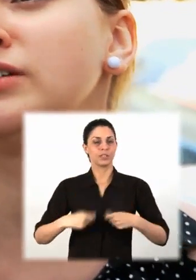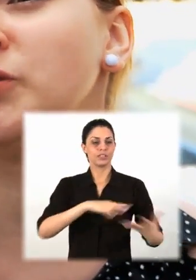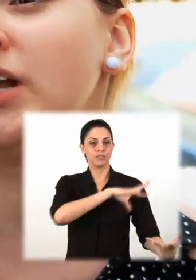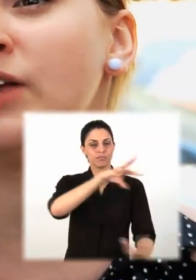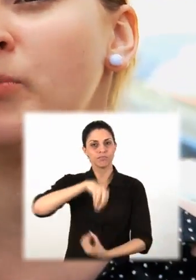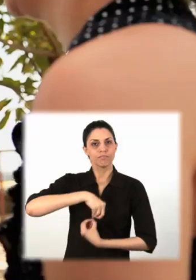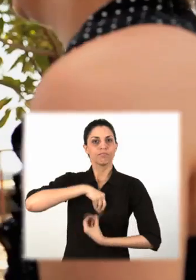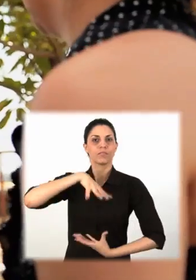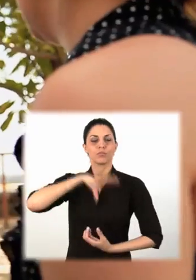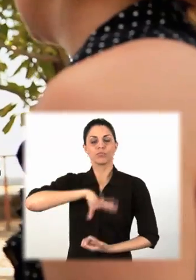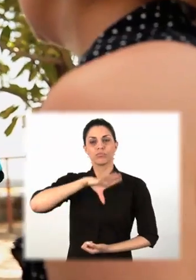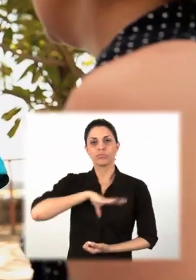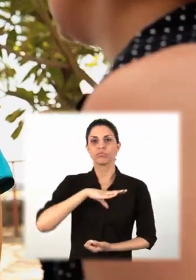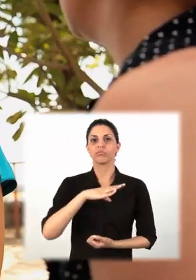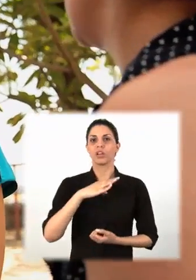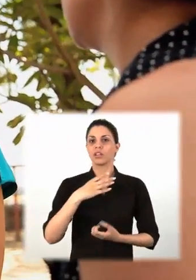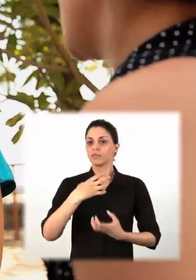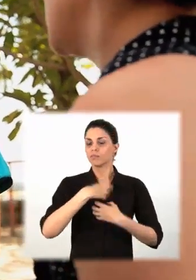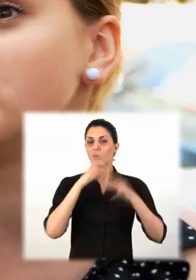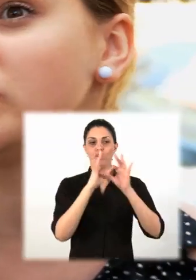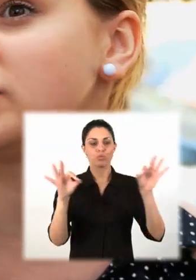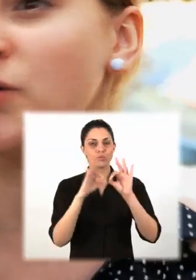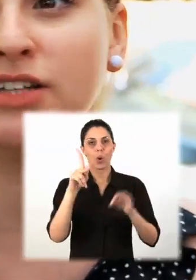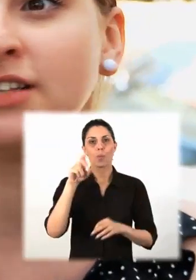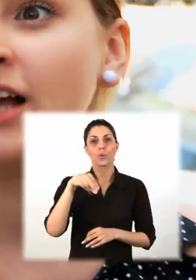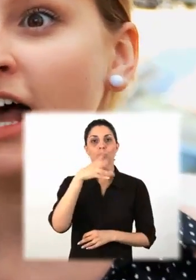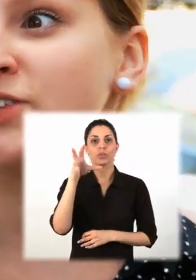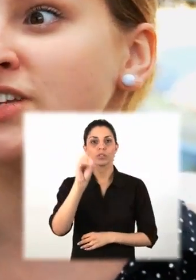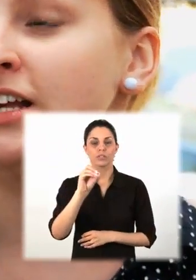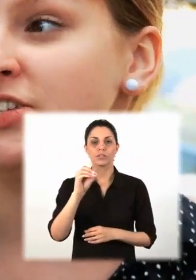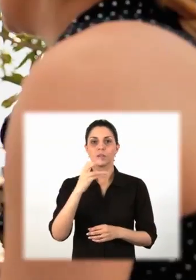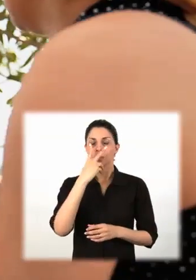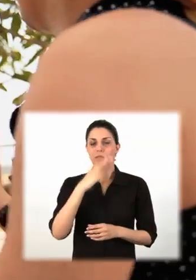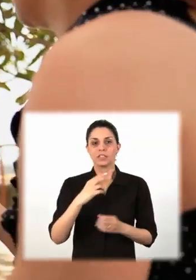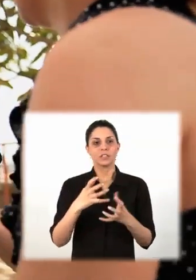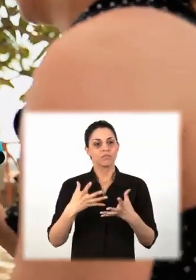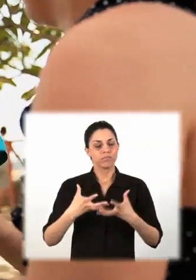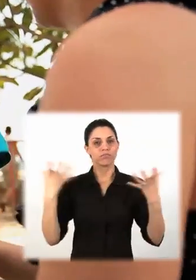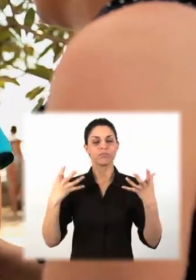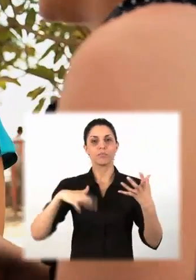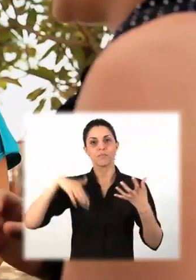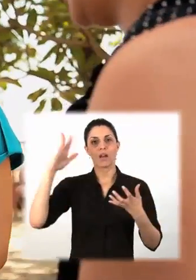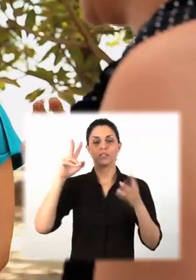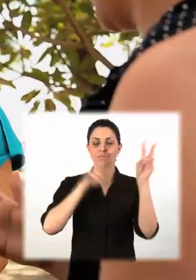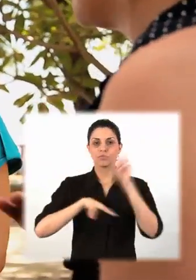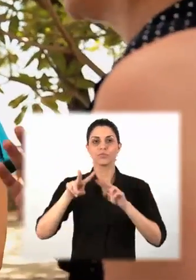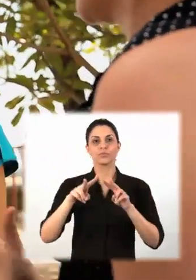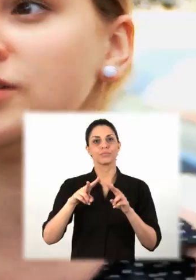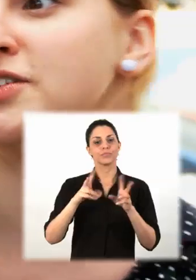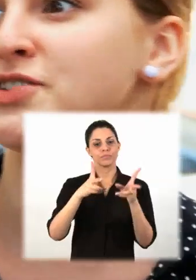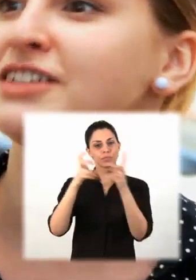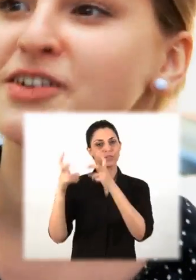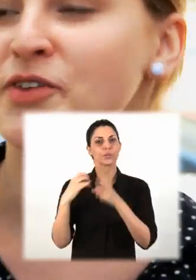ofício do ator, a língua portuguesa, das entonações, as pontuações. Acho que dilatou essa questão pra mim, assim, eu tô olhando agora com